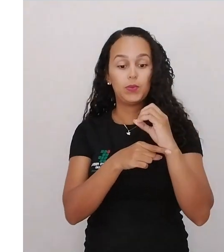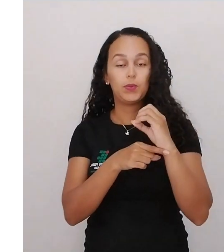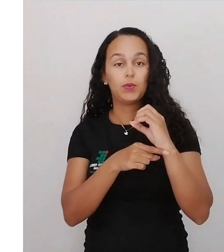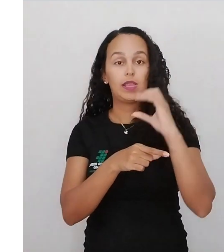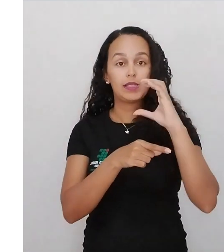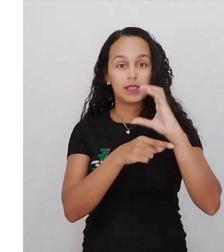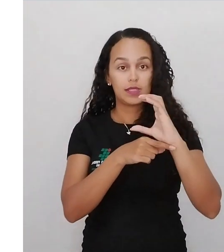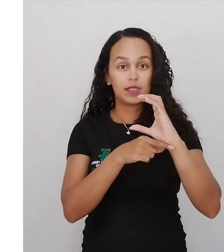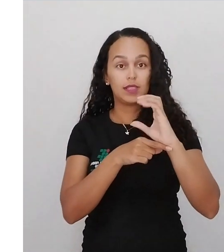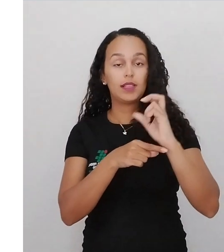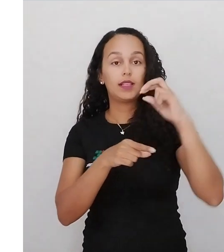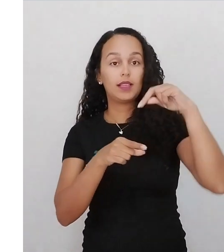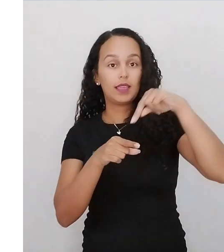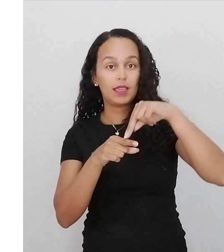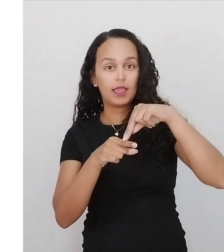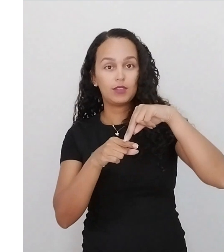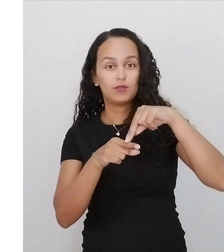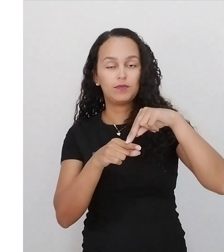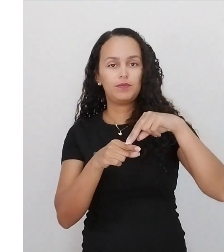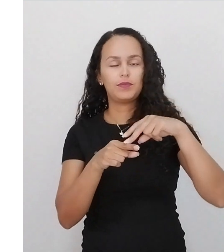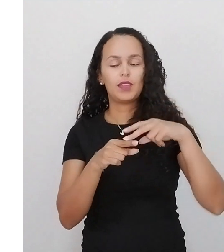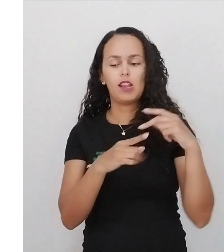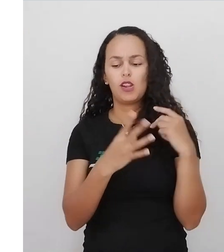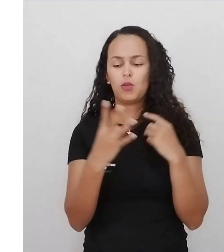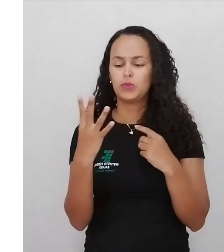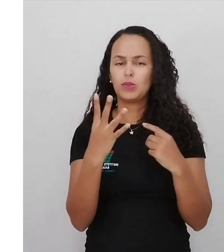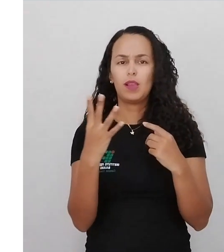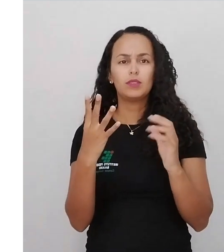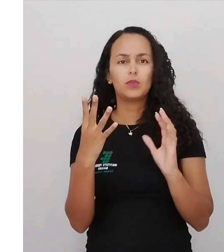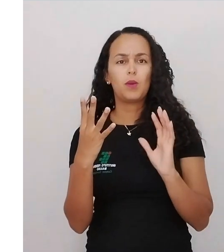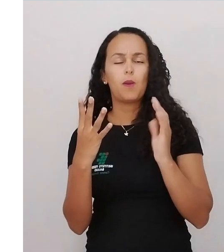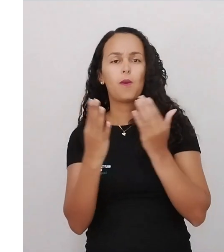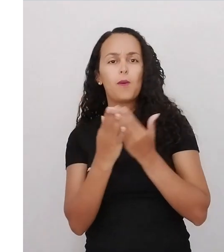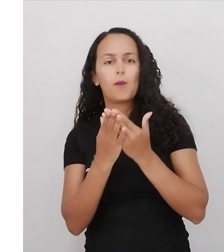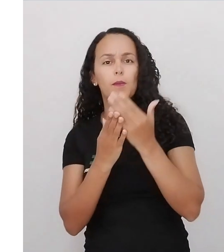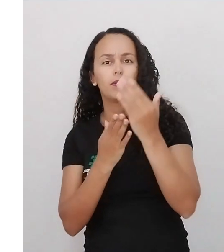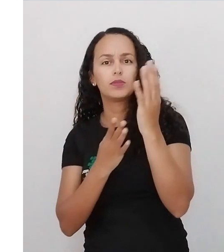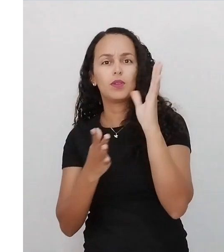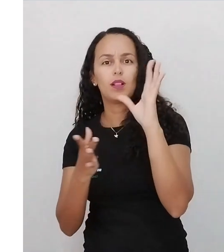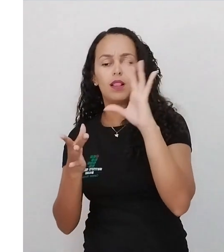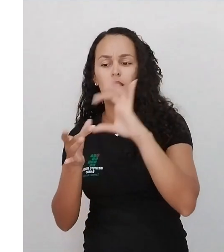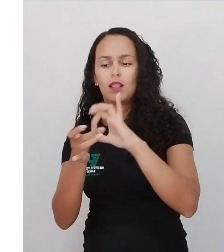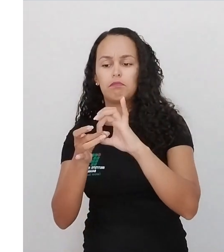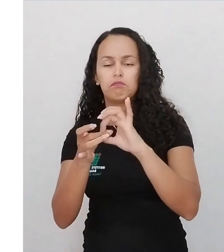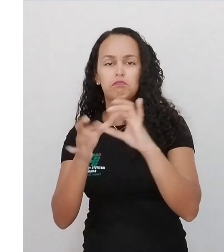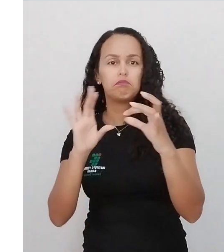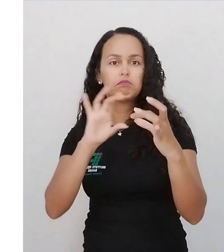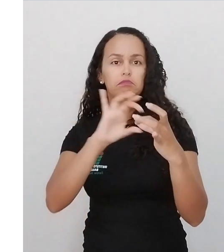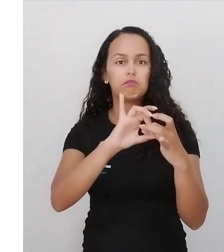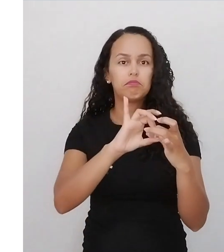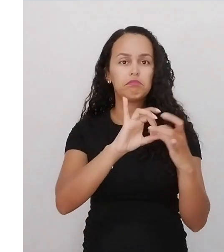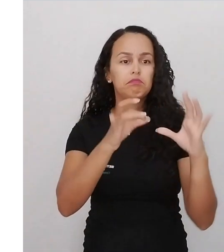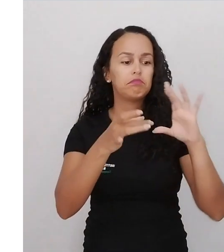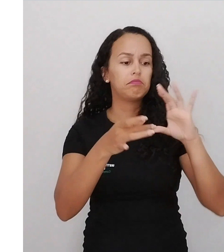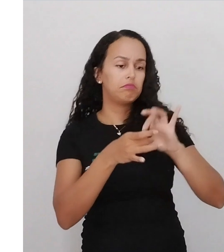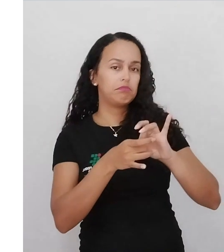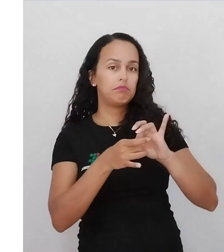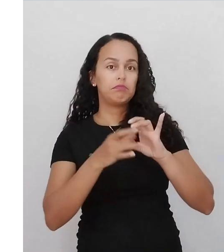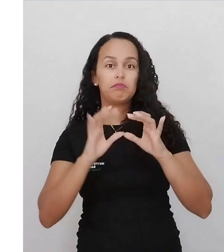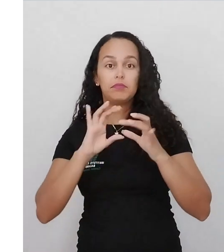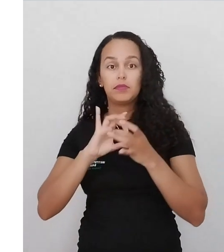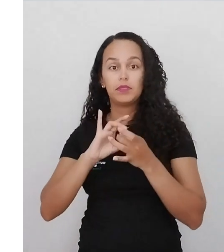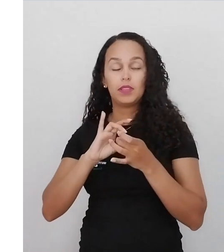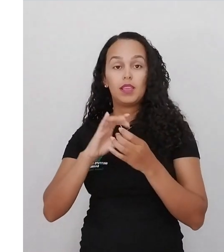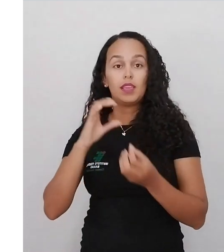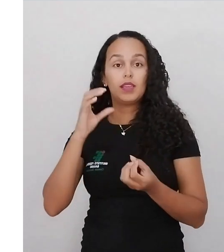em separado. E esses elementos, eles começaram então a se ligar, a fazerem ligações químicas para dar origem